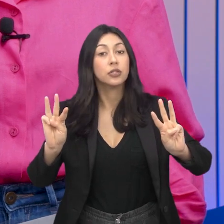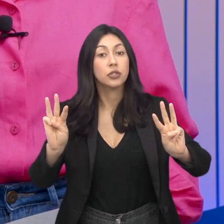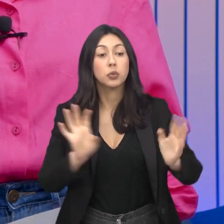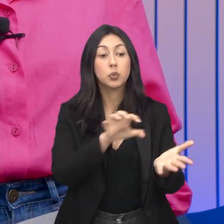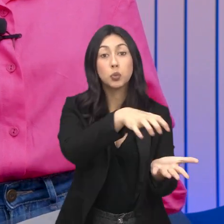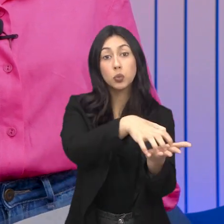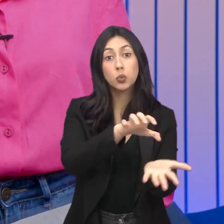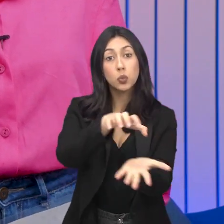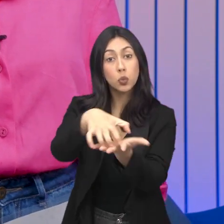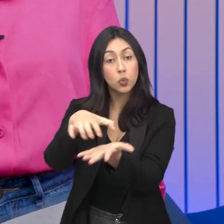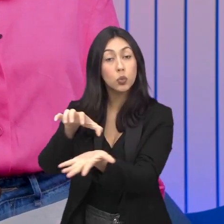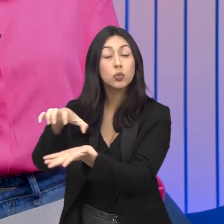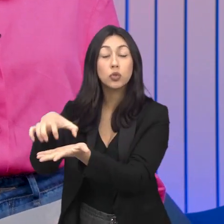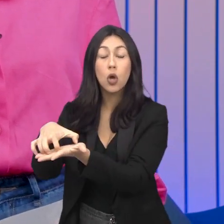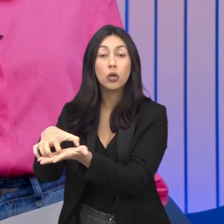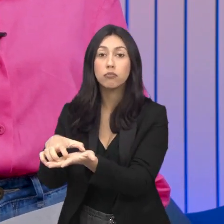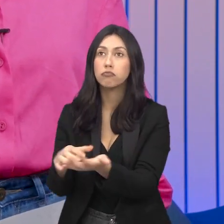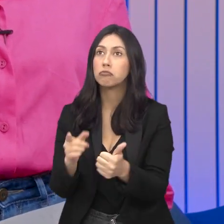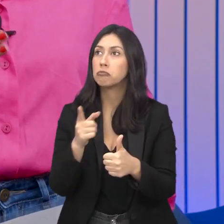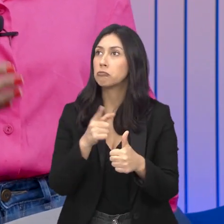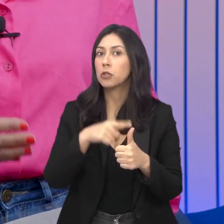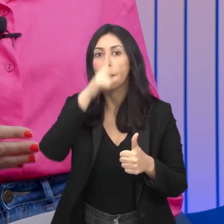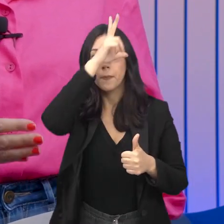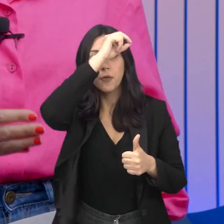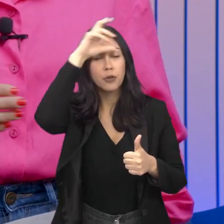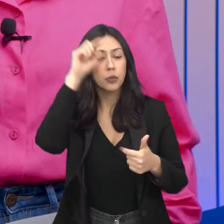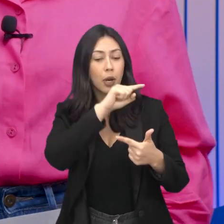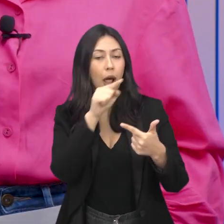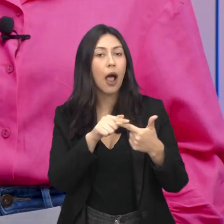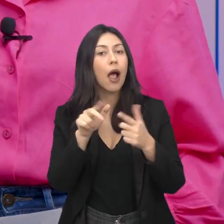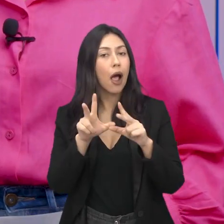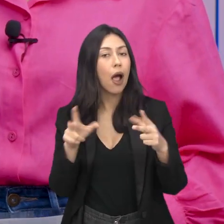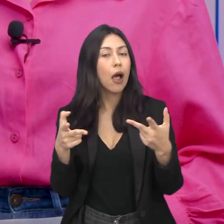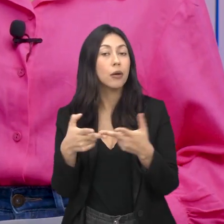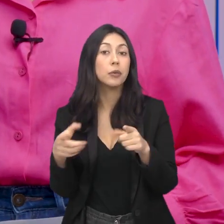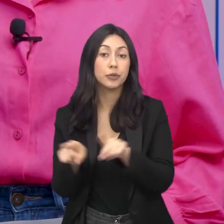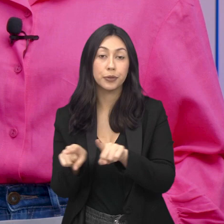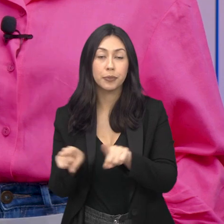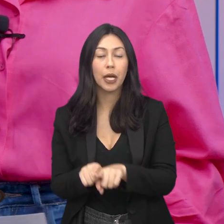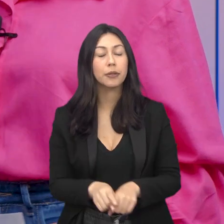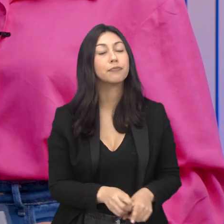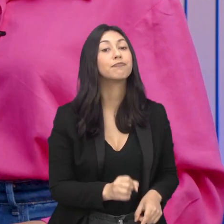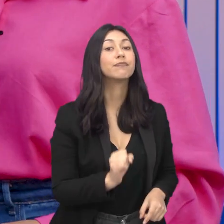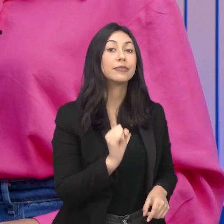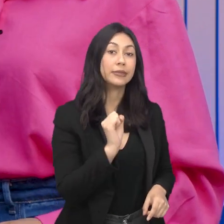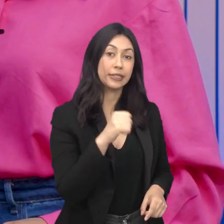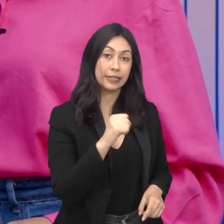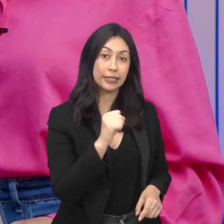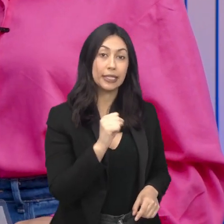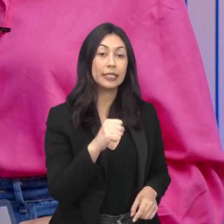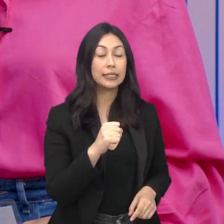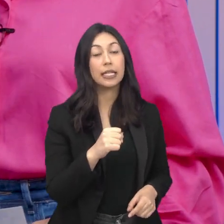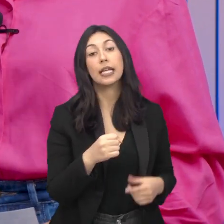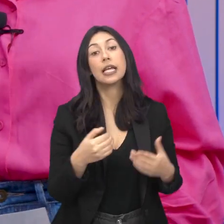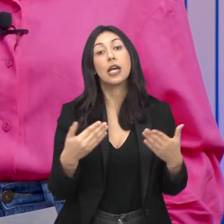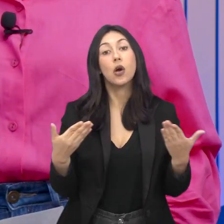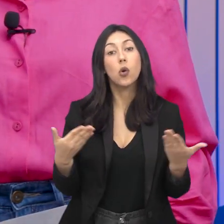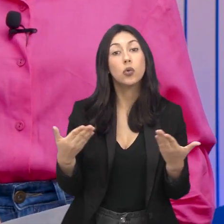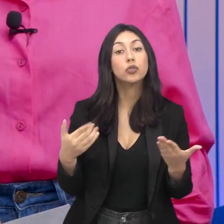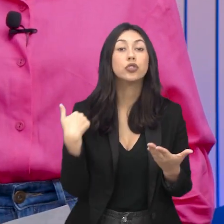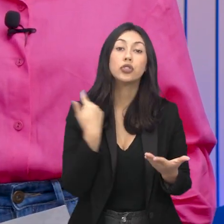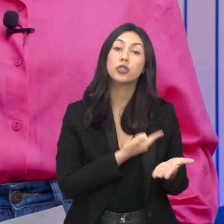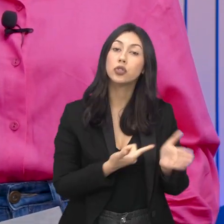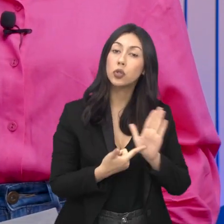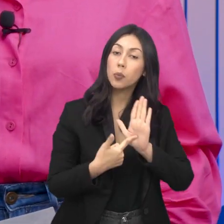nos sites dos órgãos públicos, como prefeituras e câmaras municipais. É isso mesmo, Tati. E a gente abre o